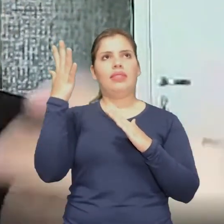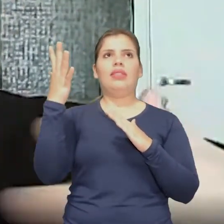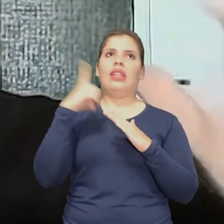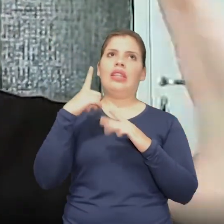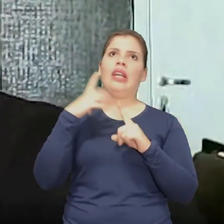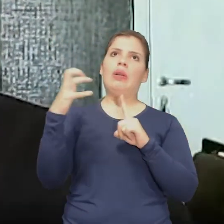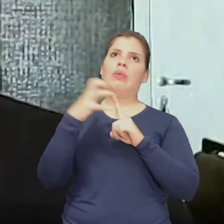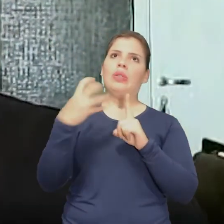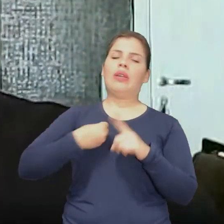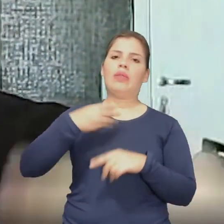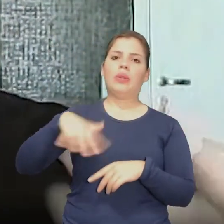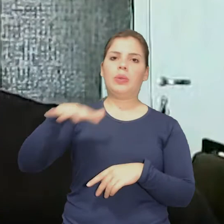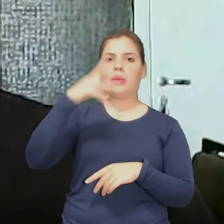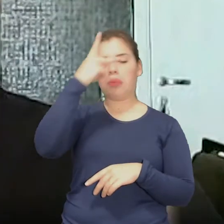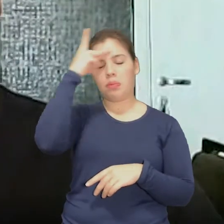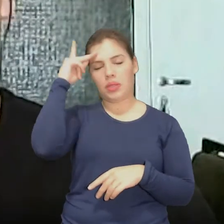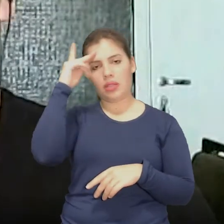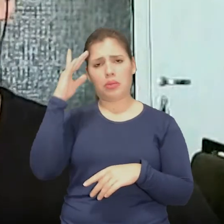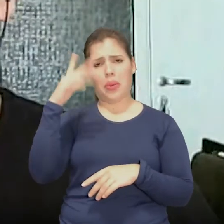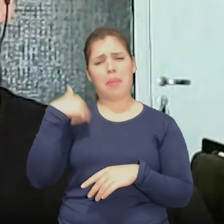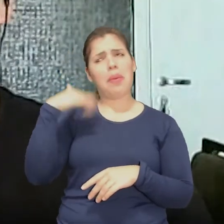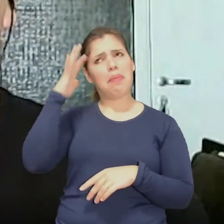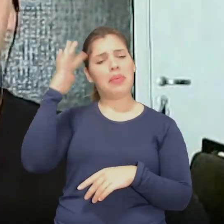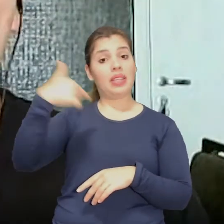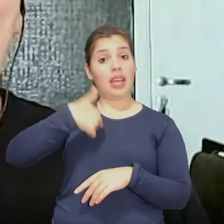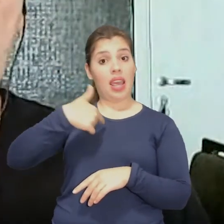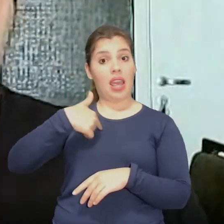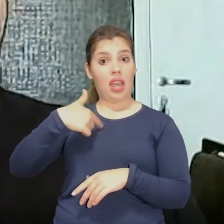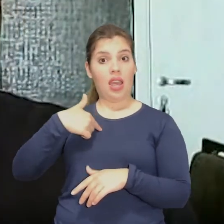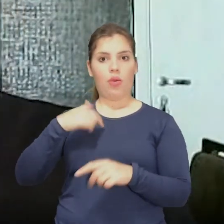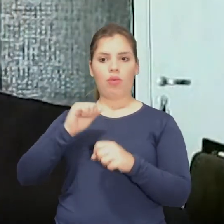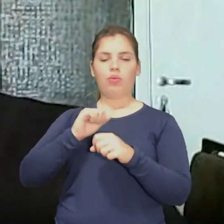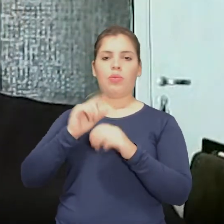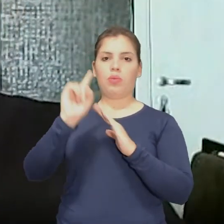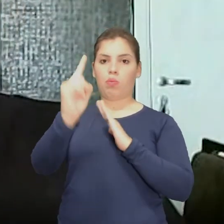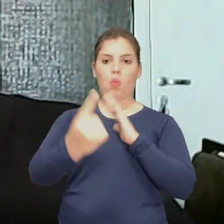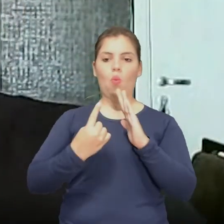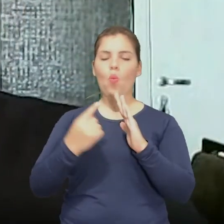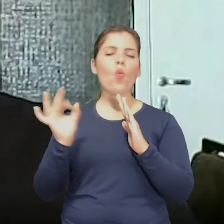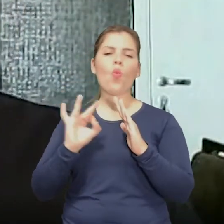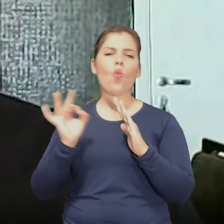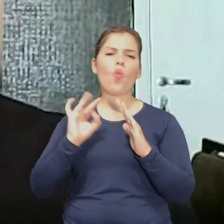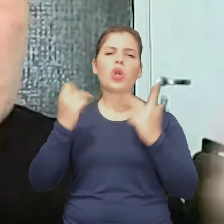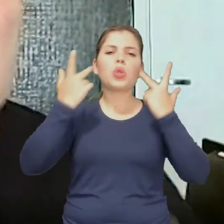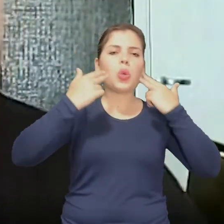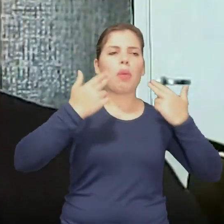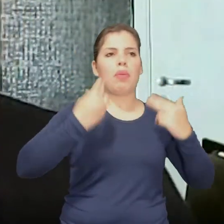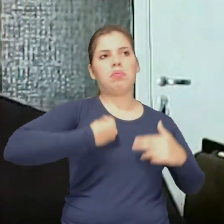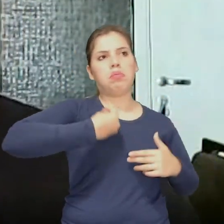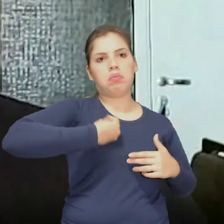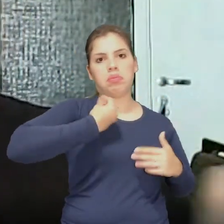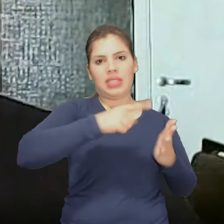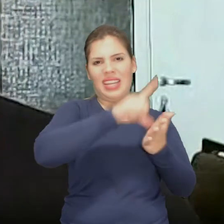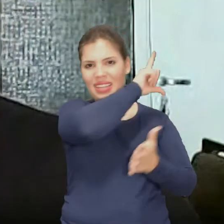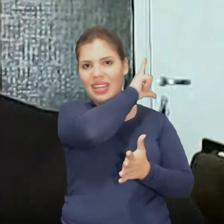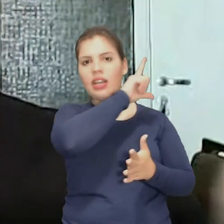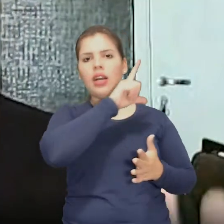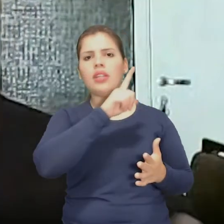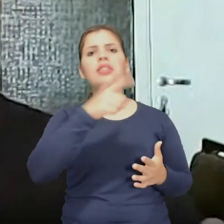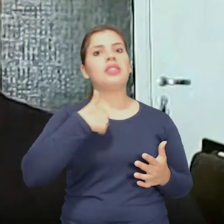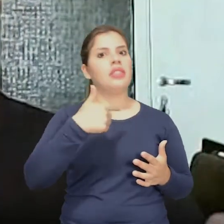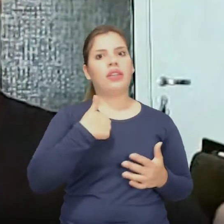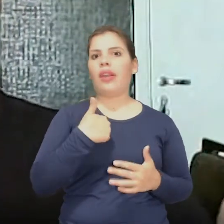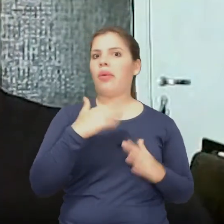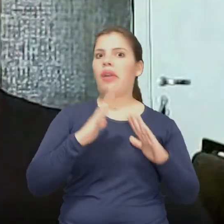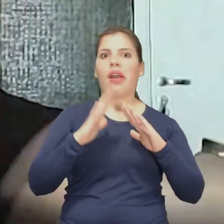mas pensando já em mim, bom, antes do isolamento social, eu comia muito mais fora de casa do que em casa. Então, sei que de alguma maneira já